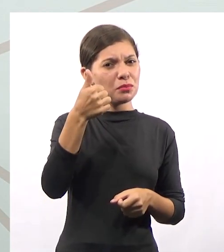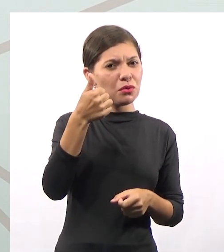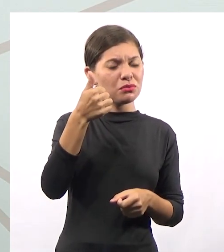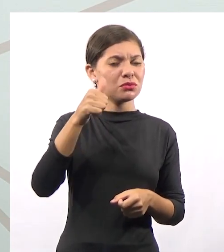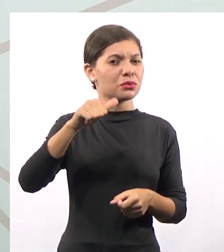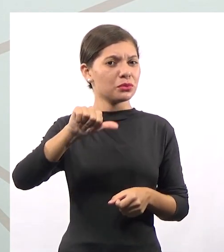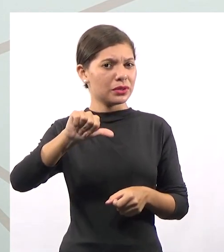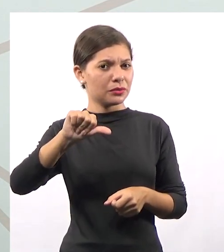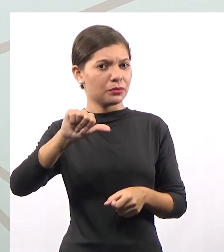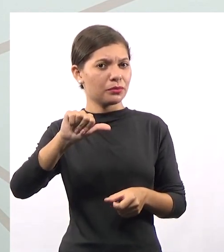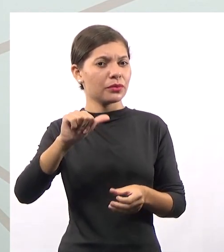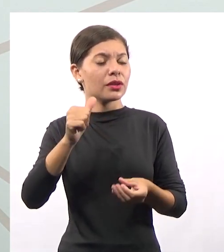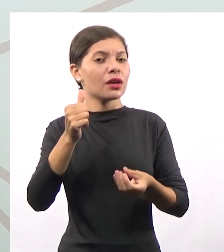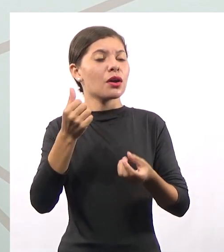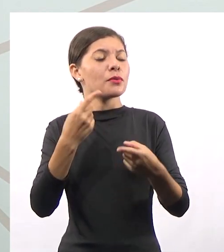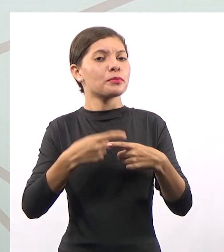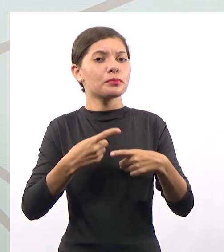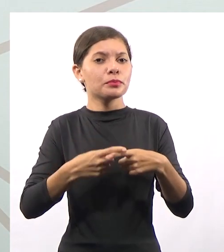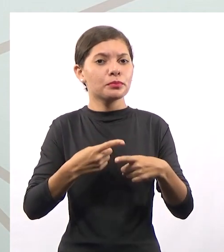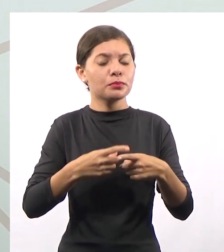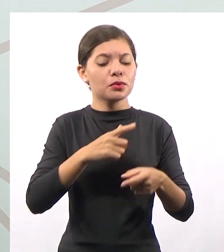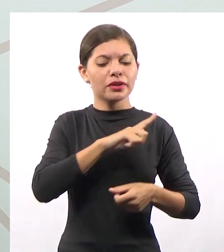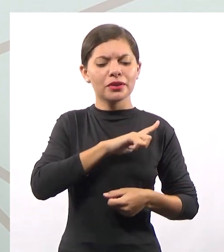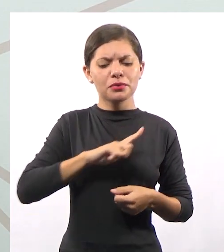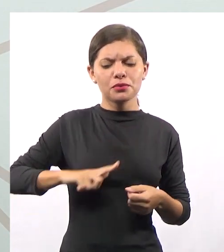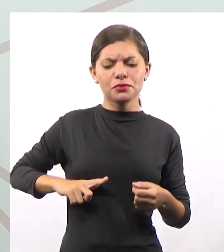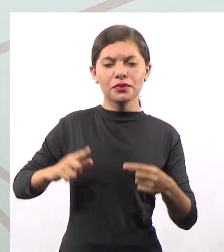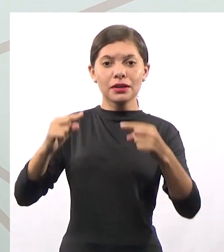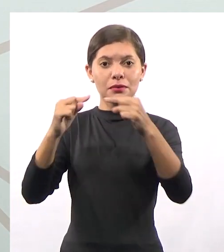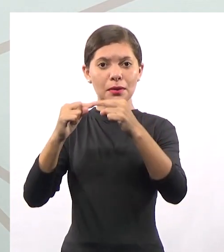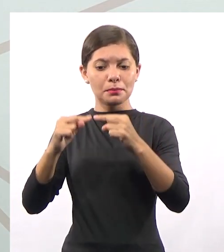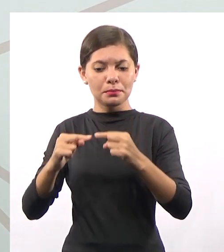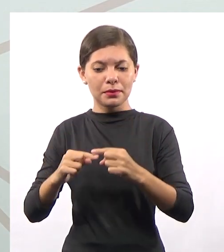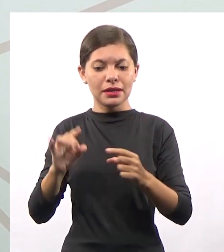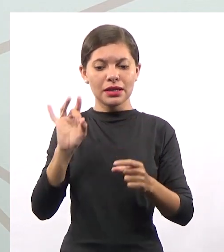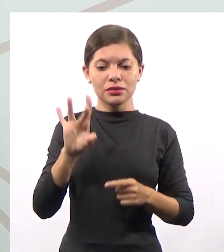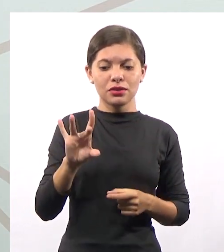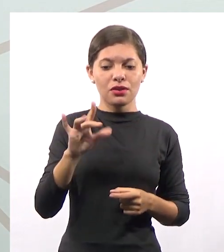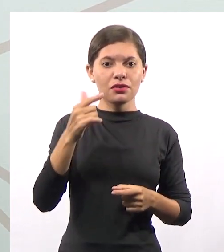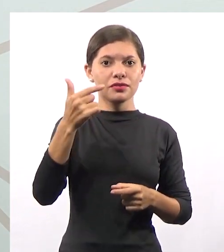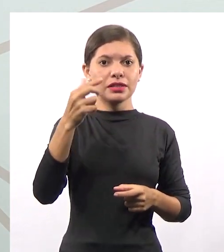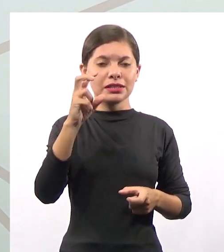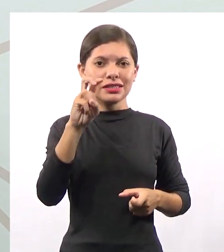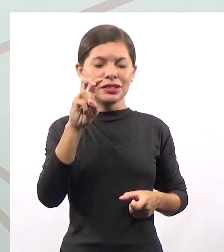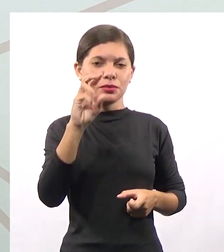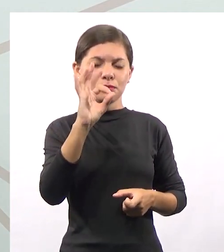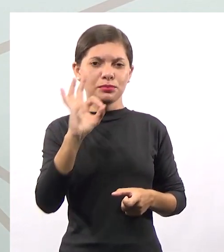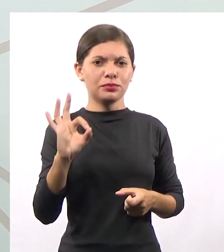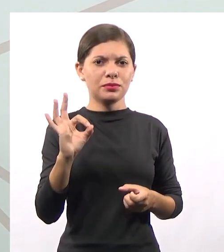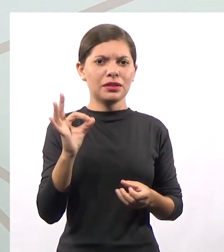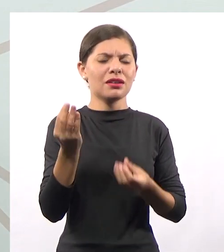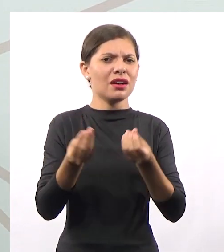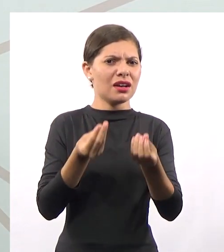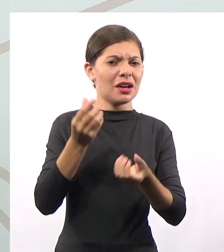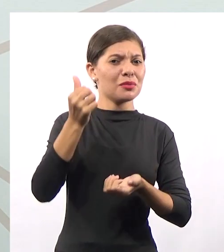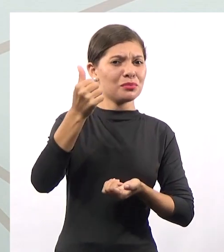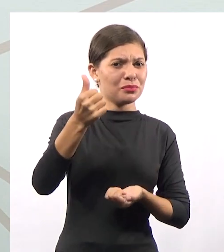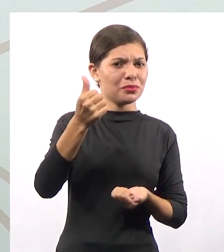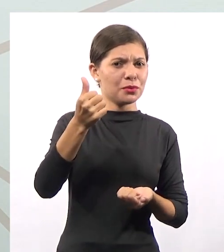suficiente? Por que o governo só aplica 25%? Esse 25% é suficiente